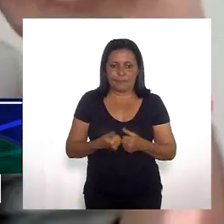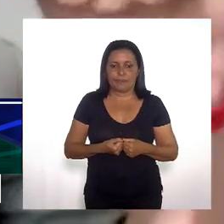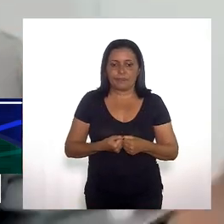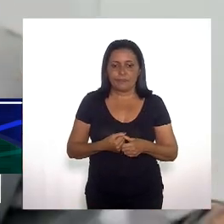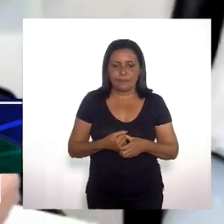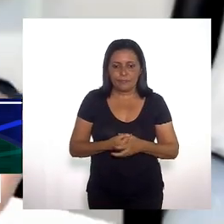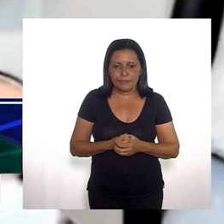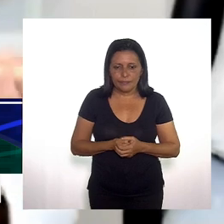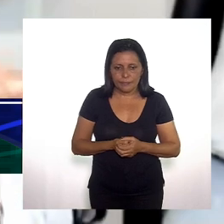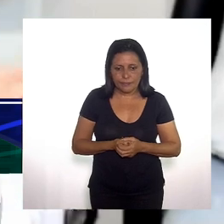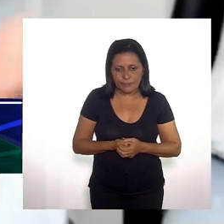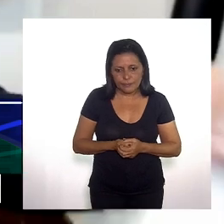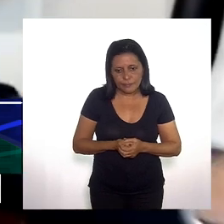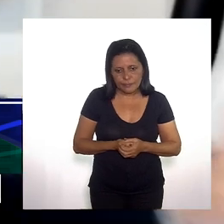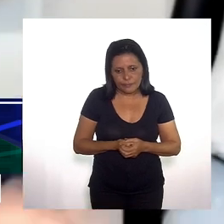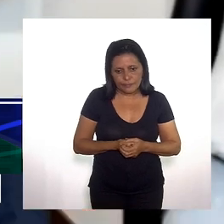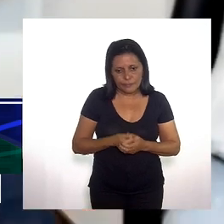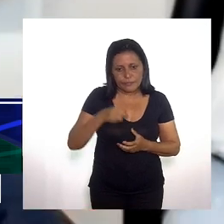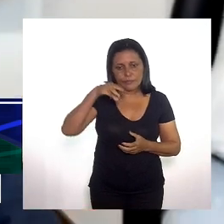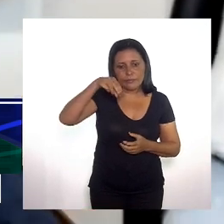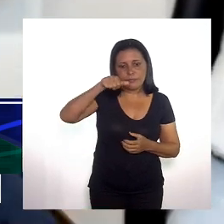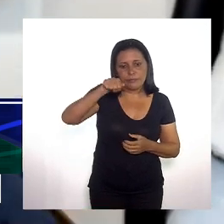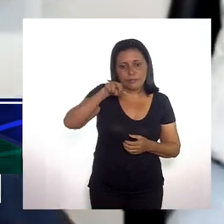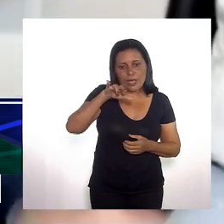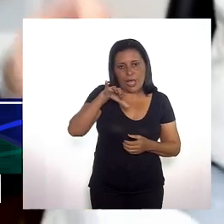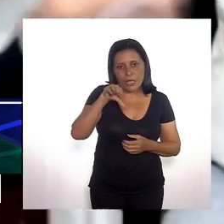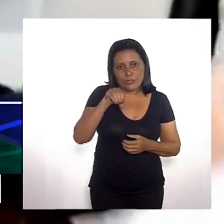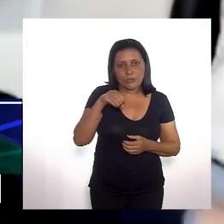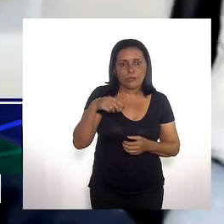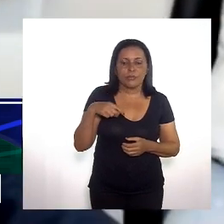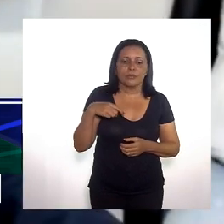Tudo bem. Olha só, vamos. Márcio quer falar e deputado Luiz Paulo.